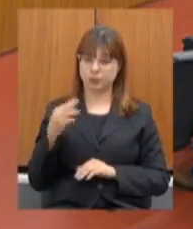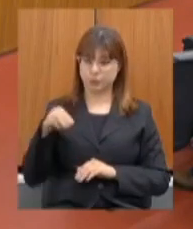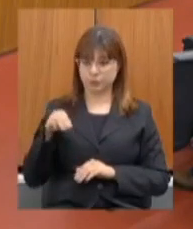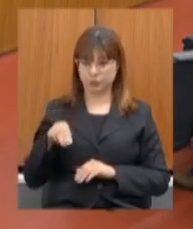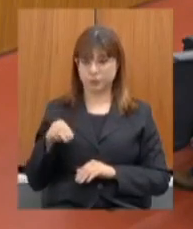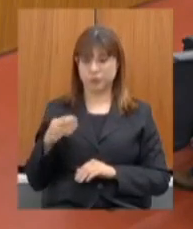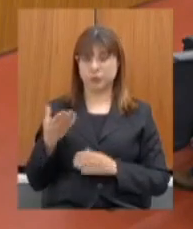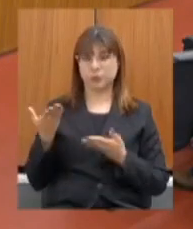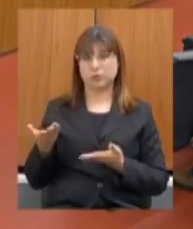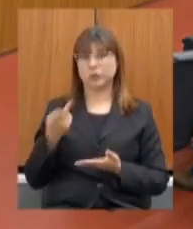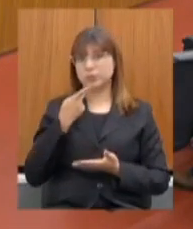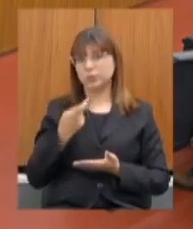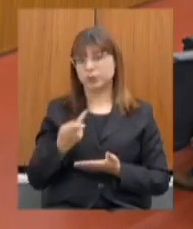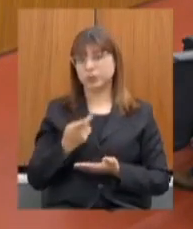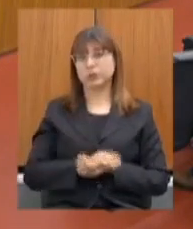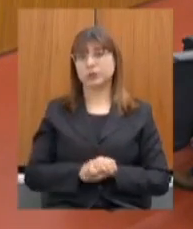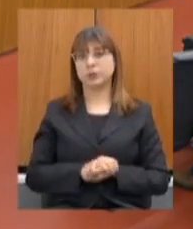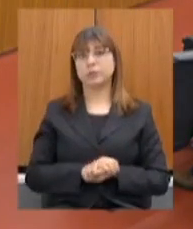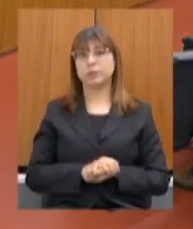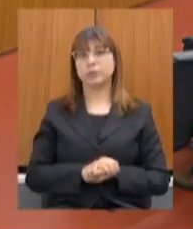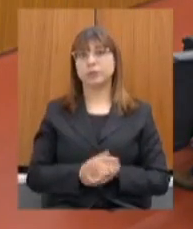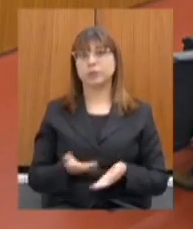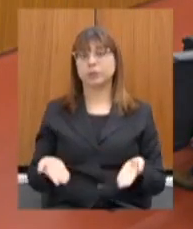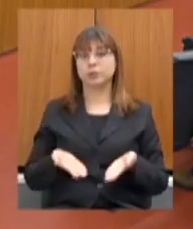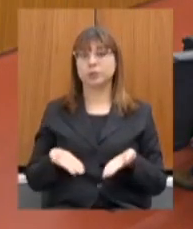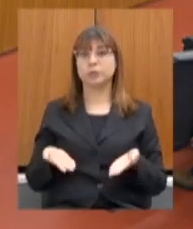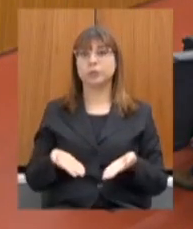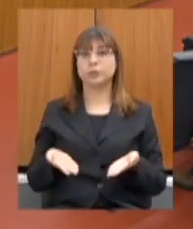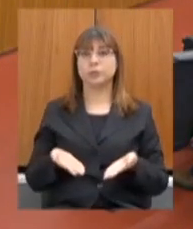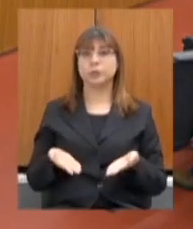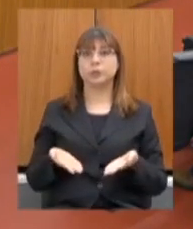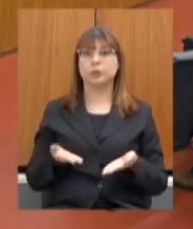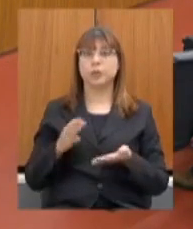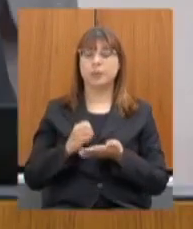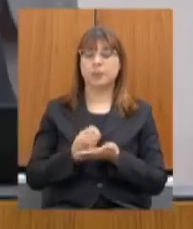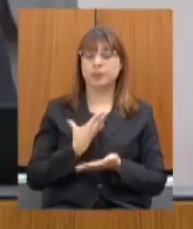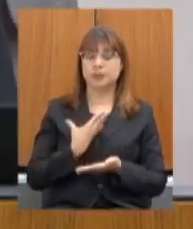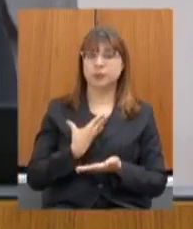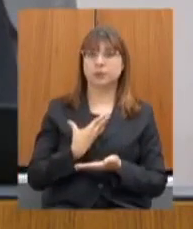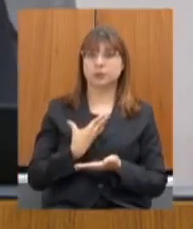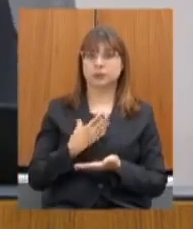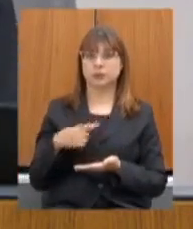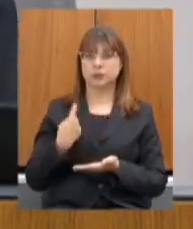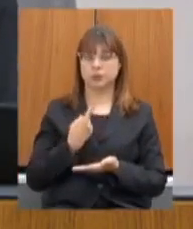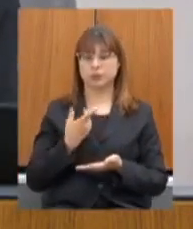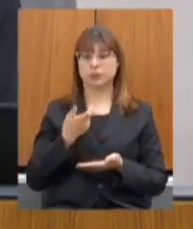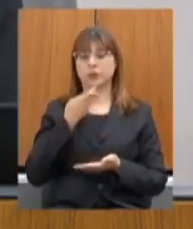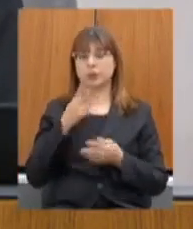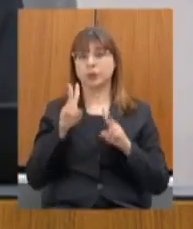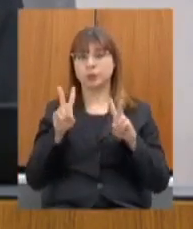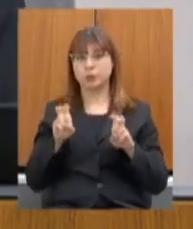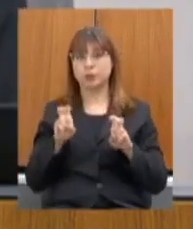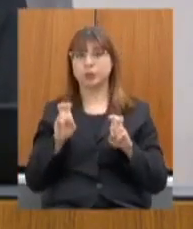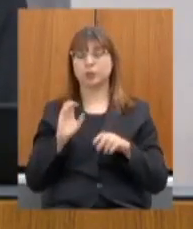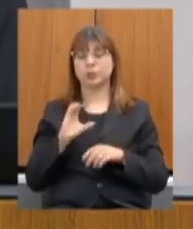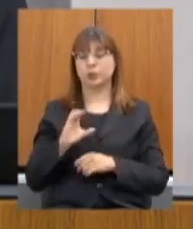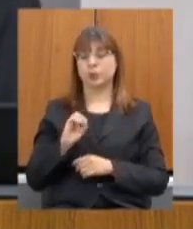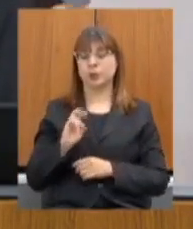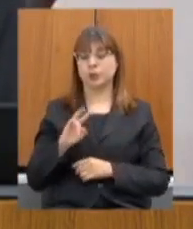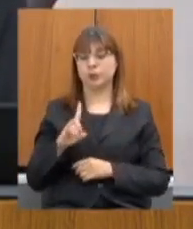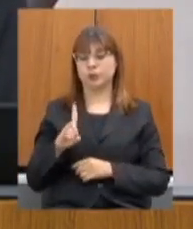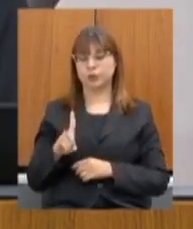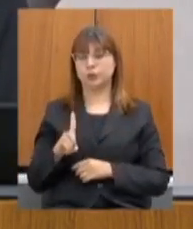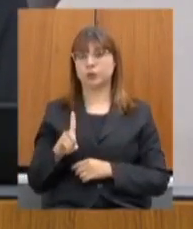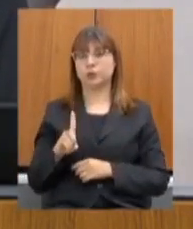que o senhor fez essa fala aí, hoje mesmo eu recebi uma mensagem, secretário, nós estamos aqui tratando da questão de Covid, lá